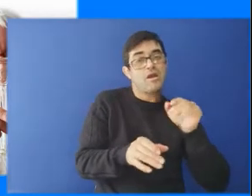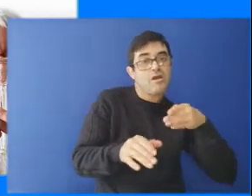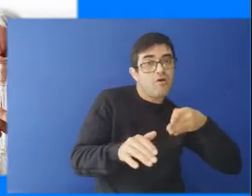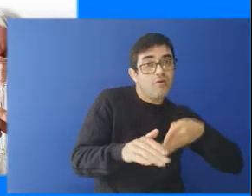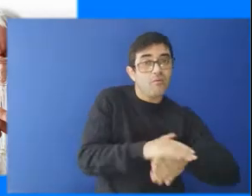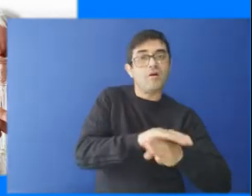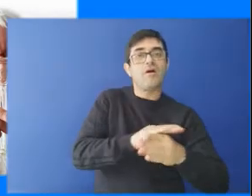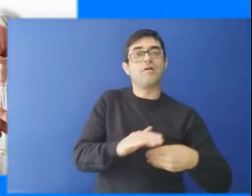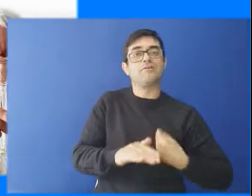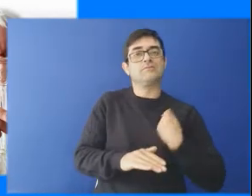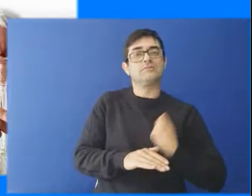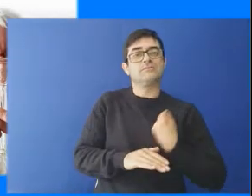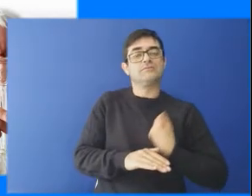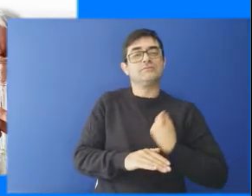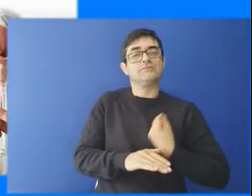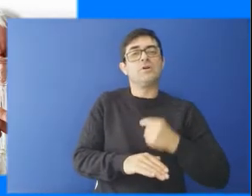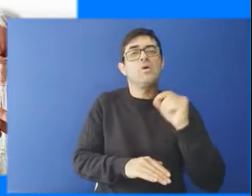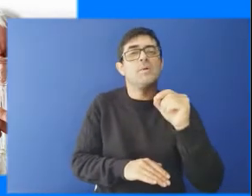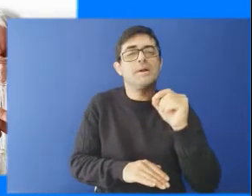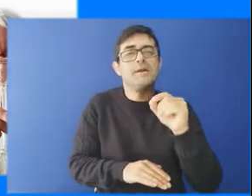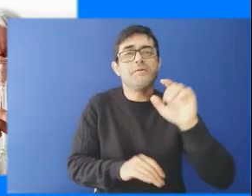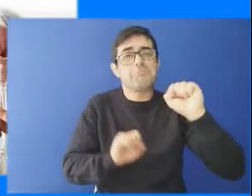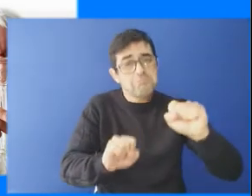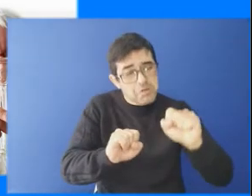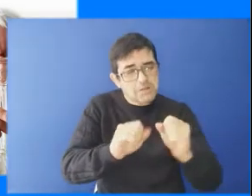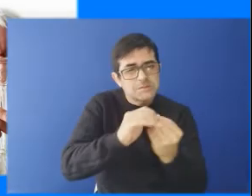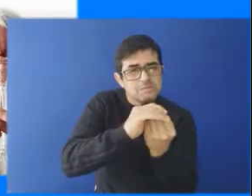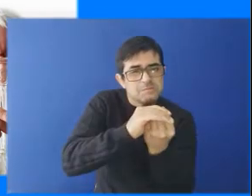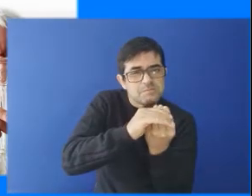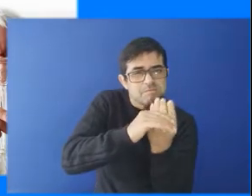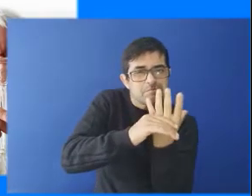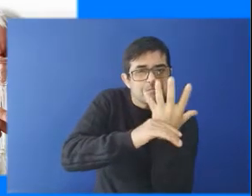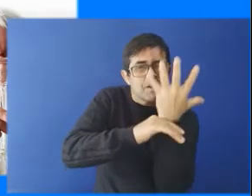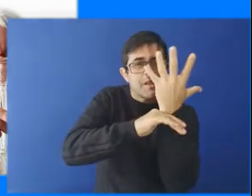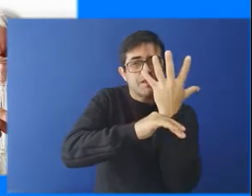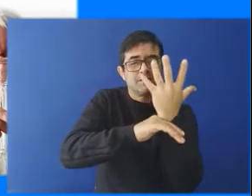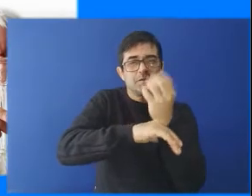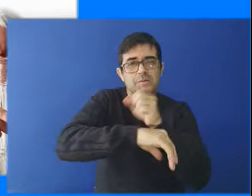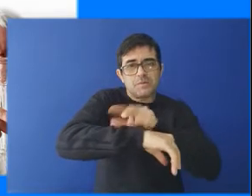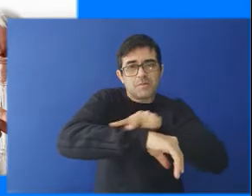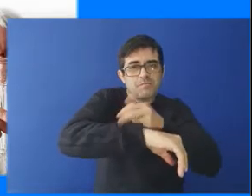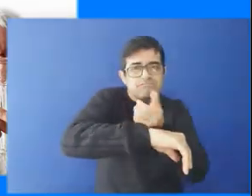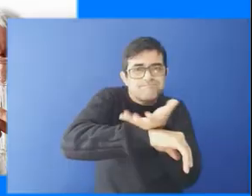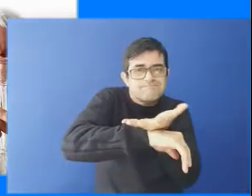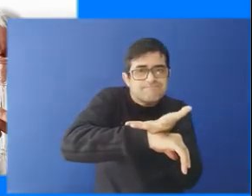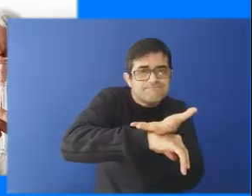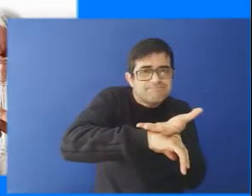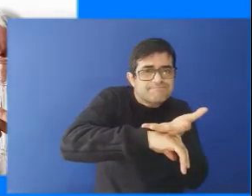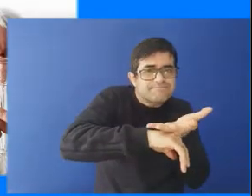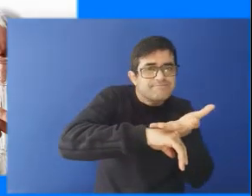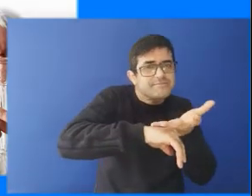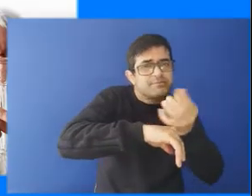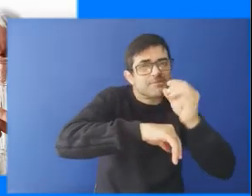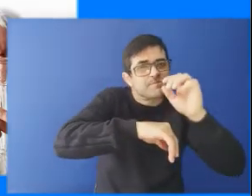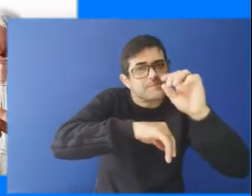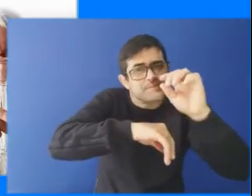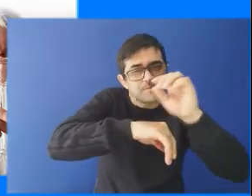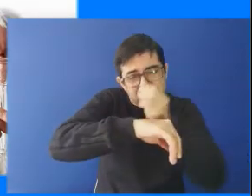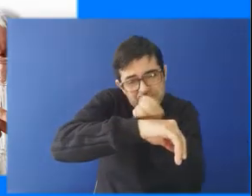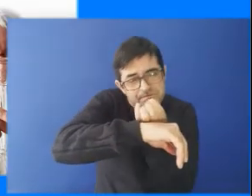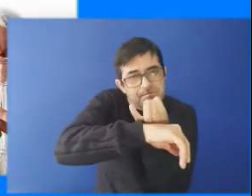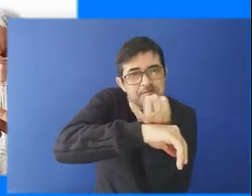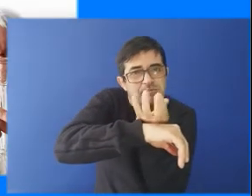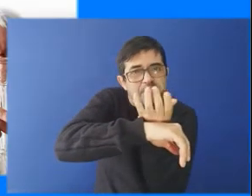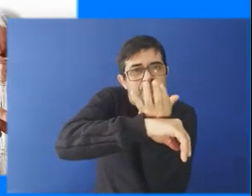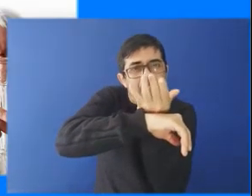de alguns organismos vivos. Essa primeira colonização geralmente se dá por plantas muito pequenas, né, gramíneas,